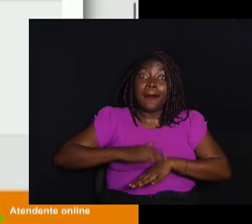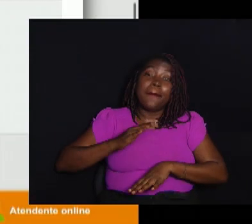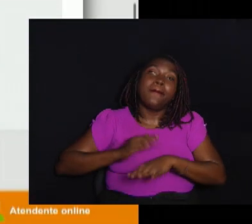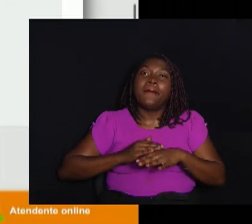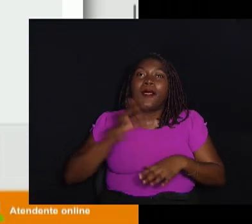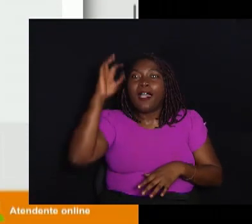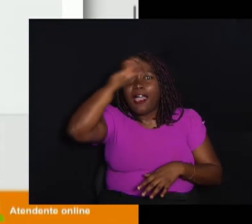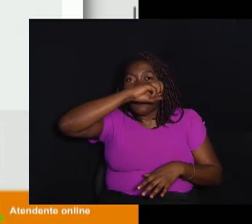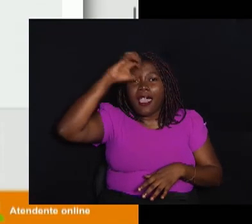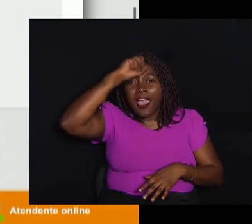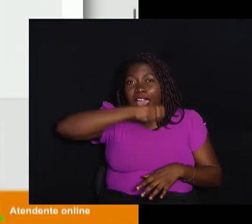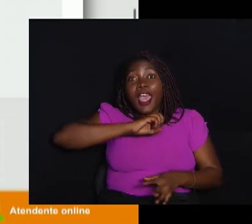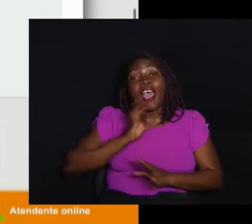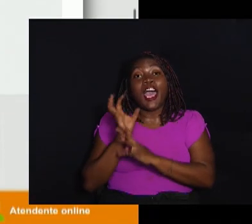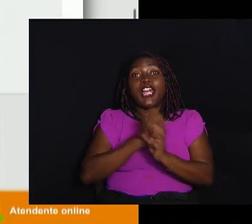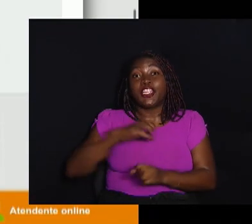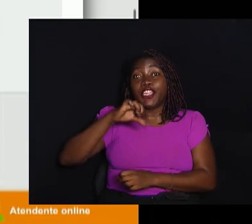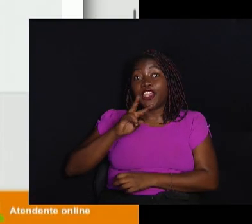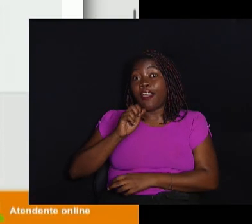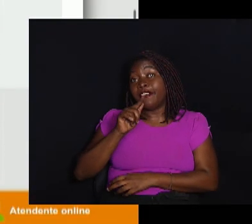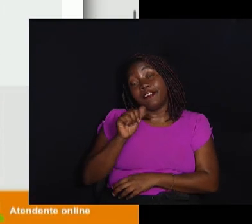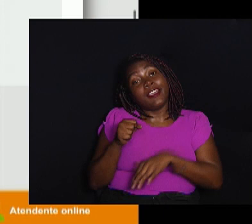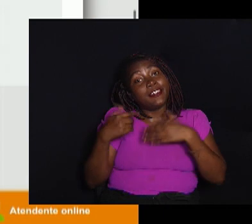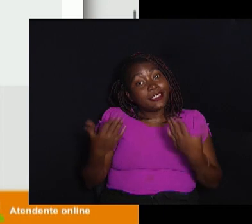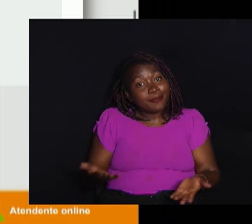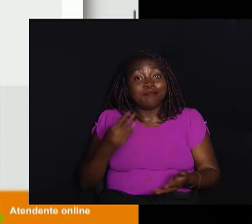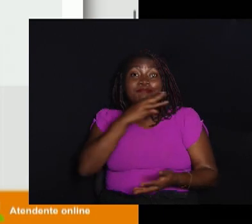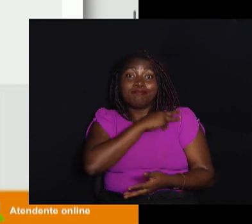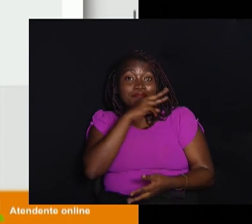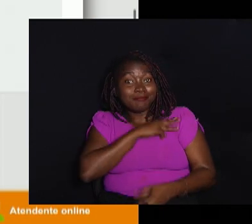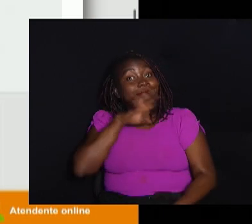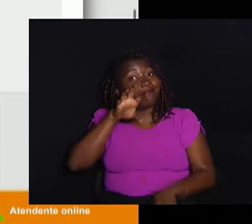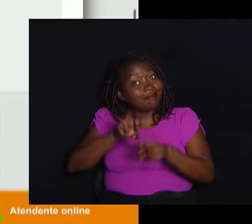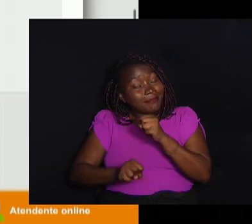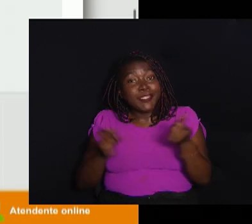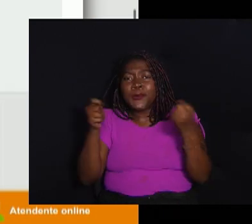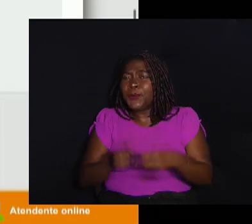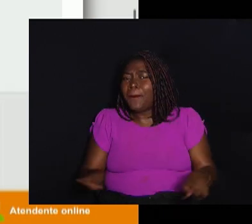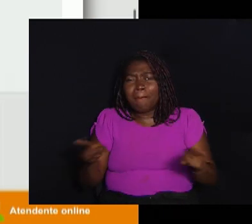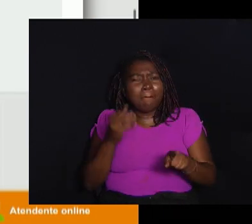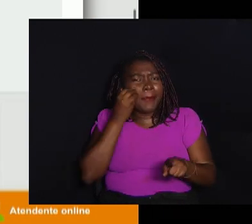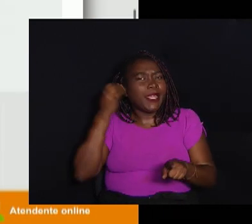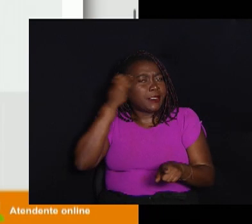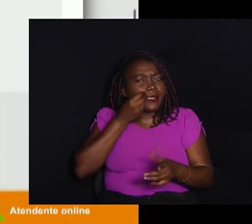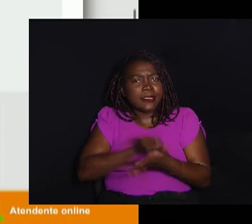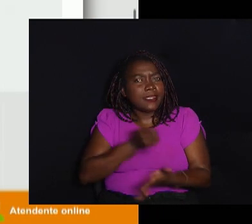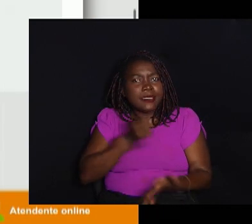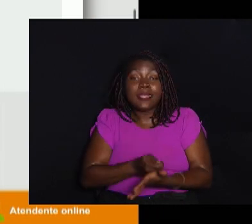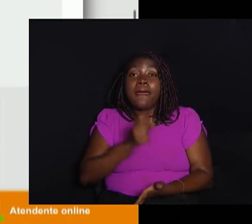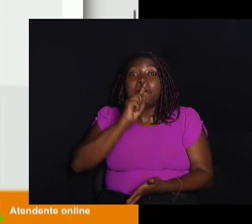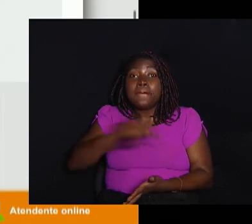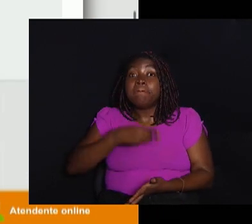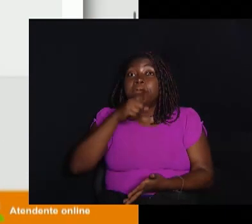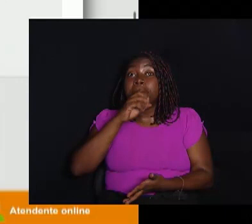aprendiz, 9 vagas, portanto, o ensino médio pode ser incompleto, não precisa ter experiência, R$